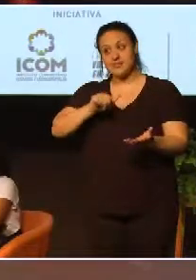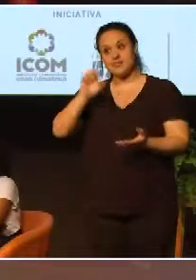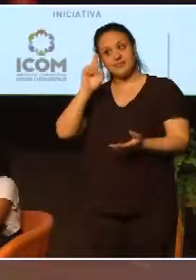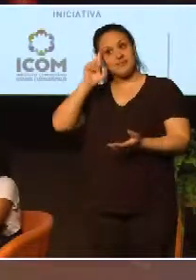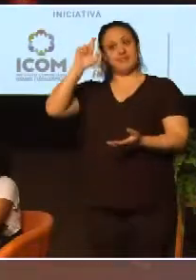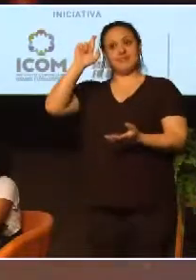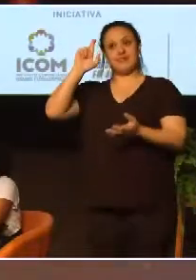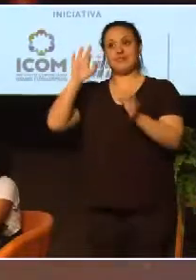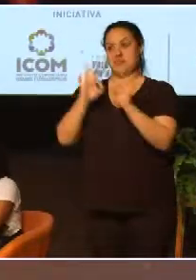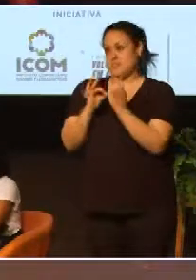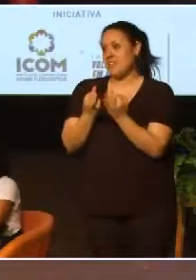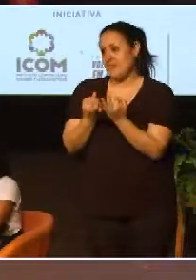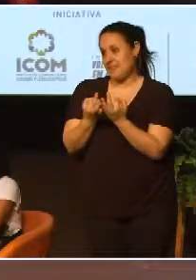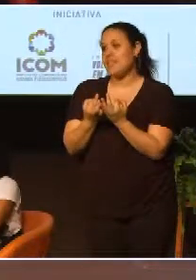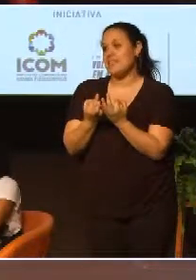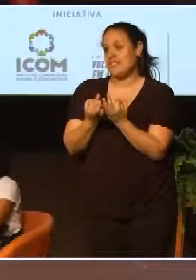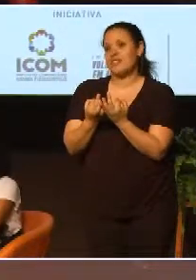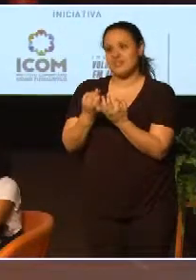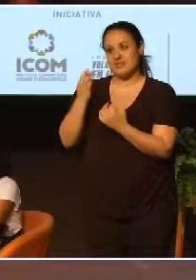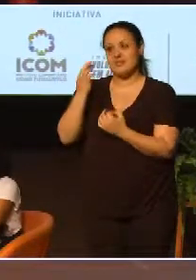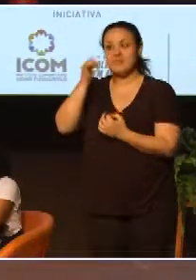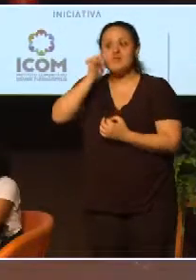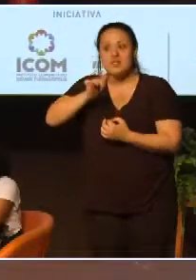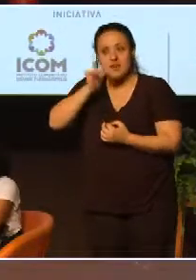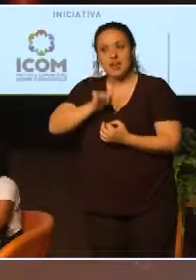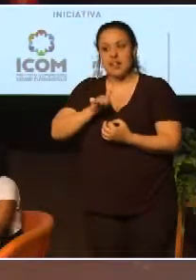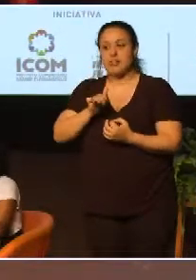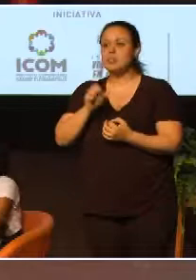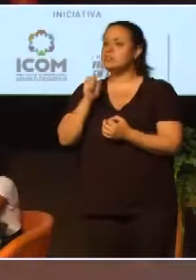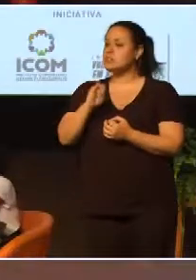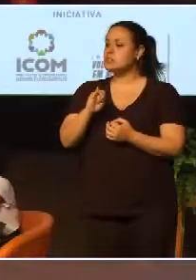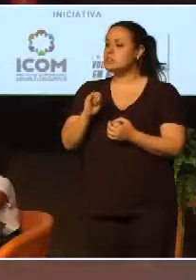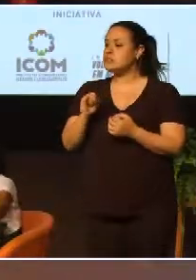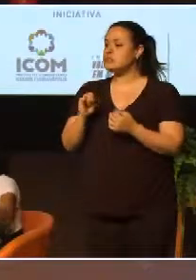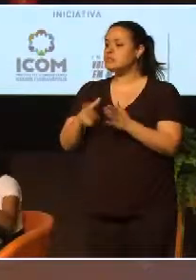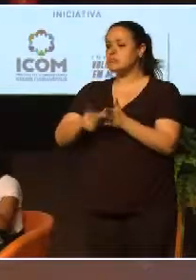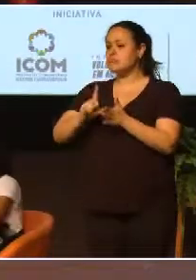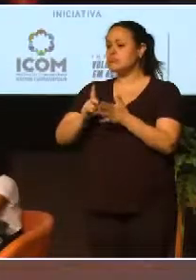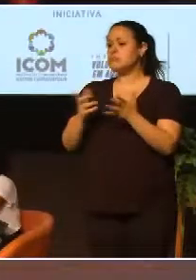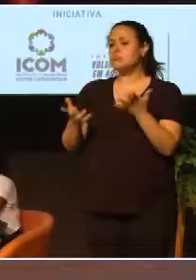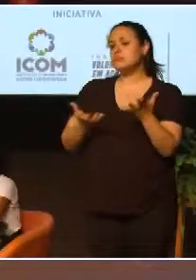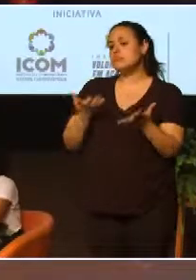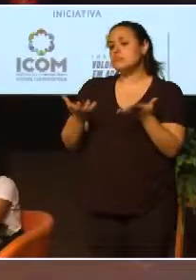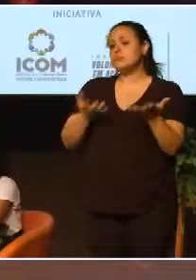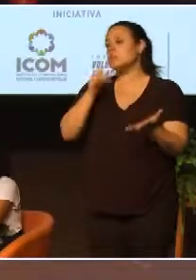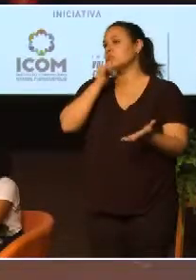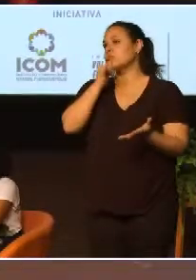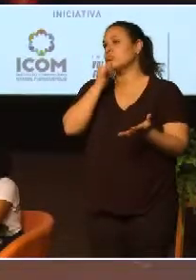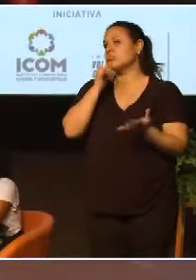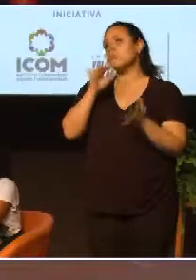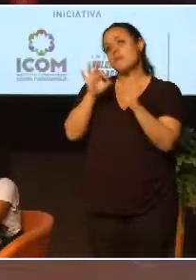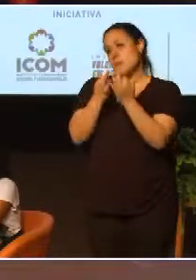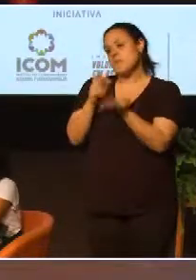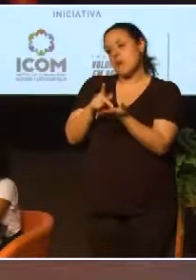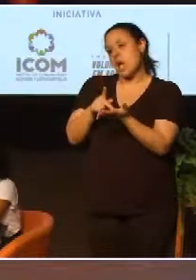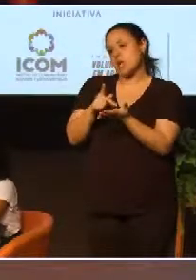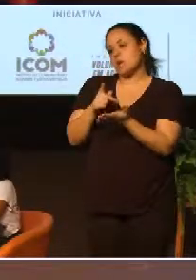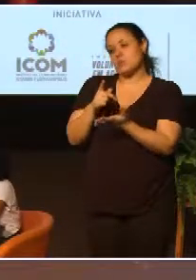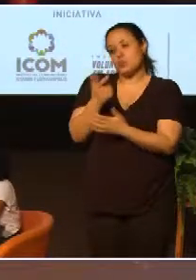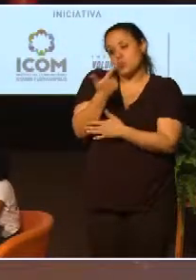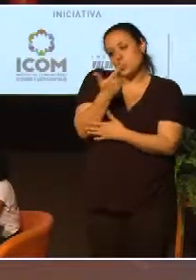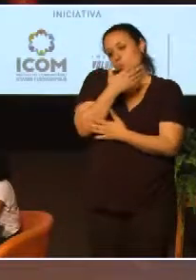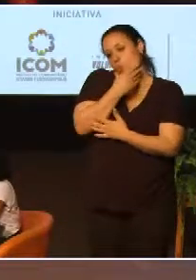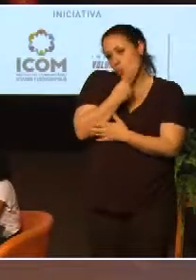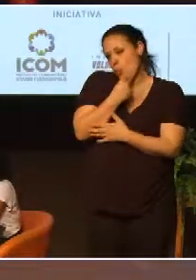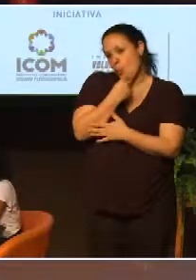e se, porventura e por uma infelicidade, não tinha no nosso círculo familiar homens, a gente que vai ter que